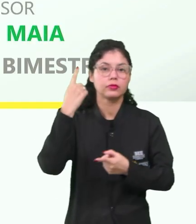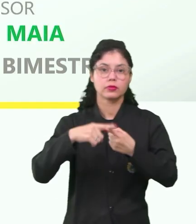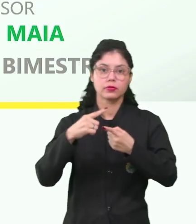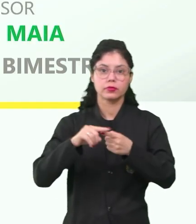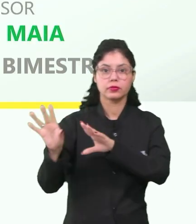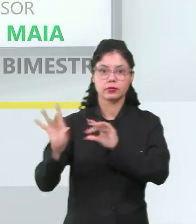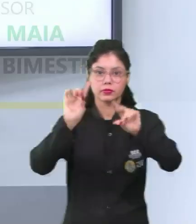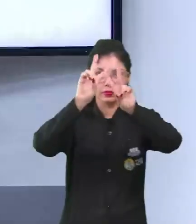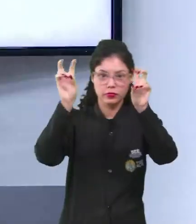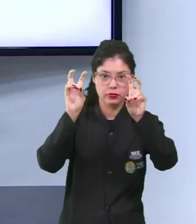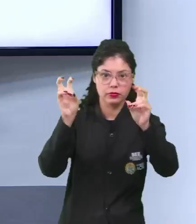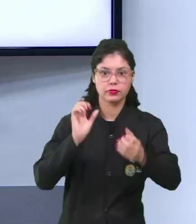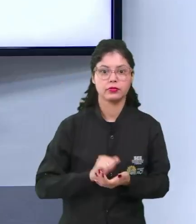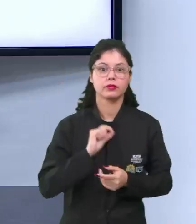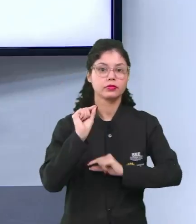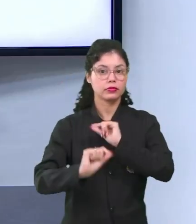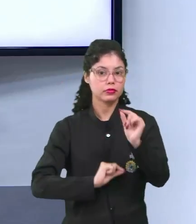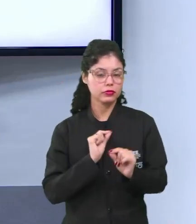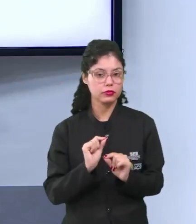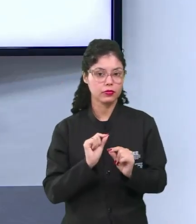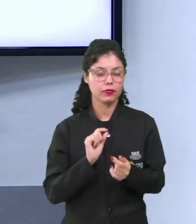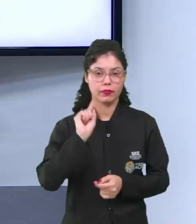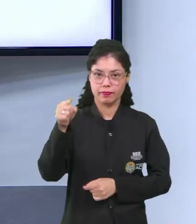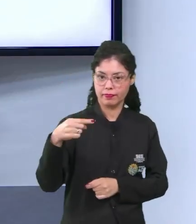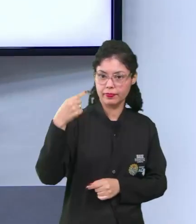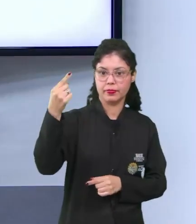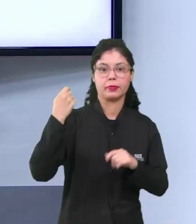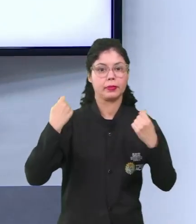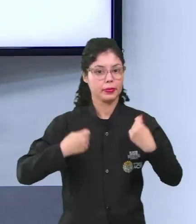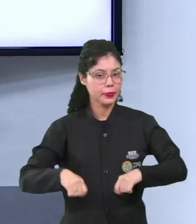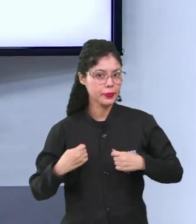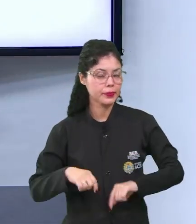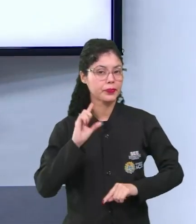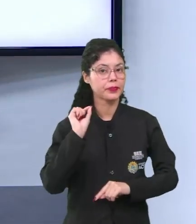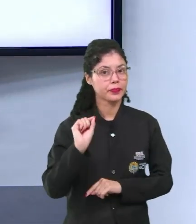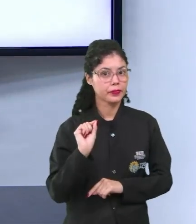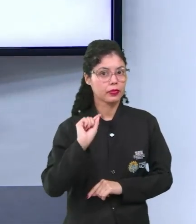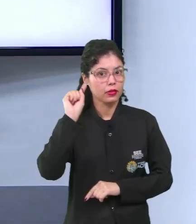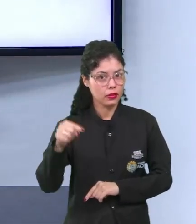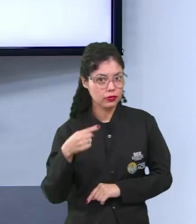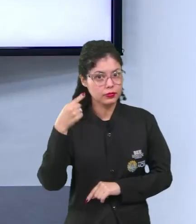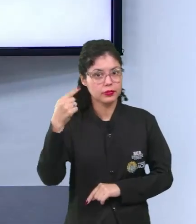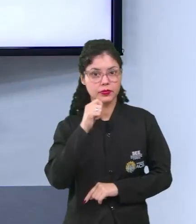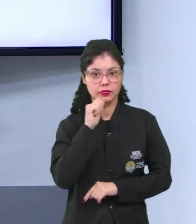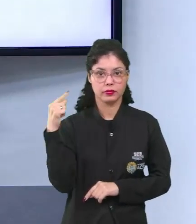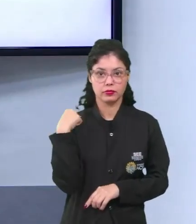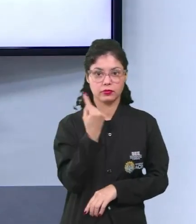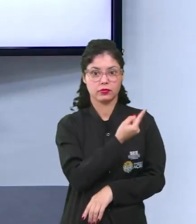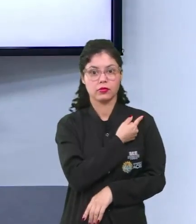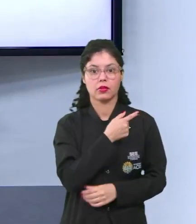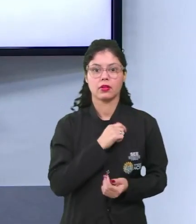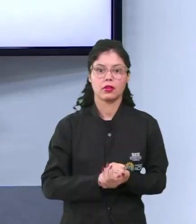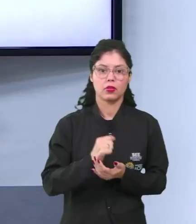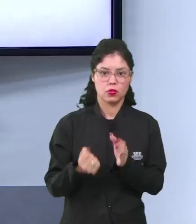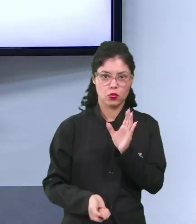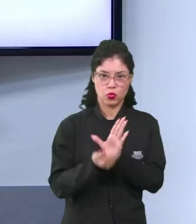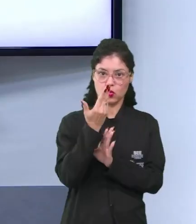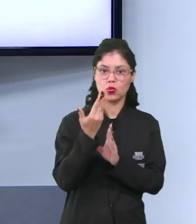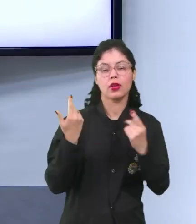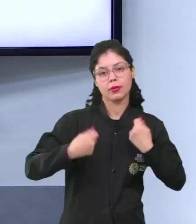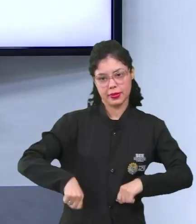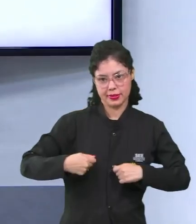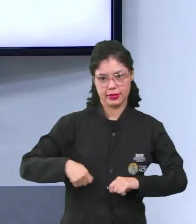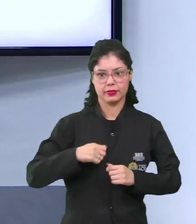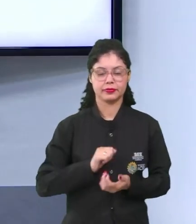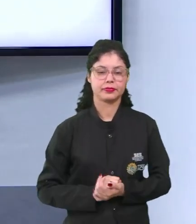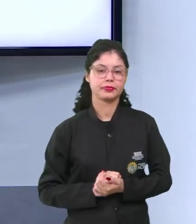vai tratar exatamente daquilo que é necessário e daquilo que a gente inventa como